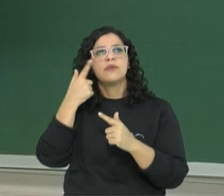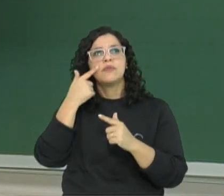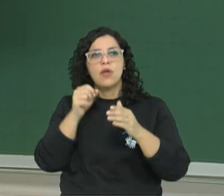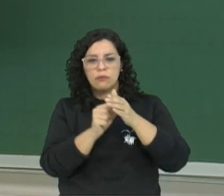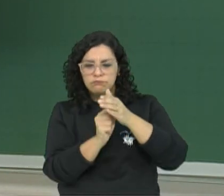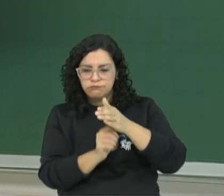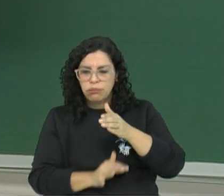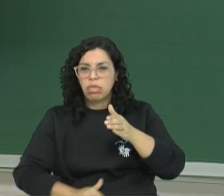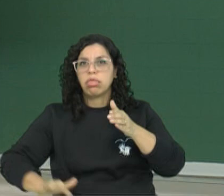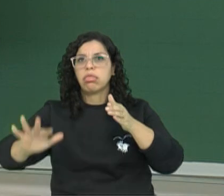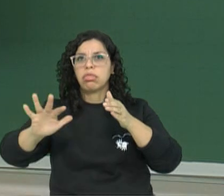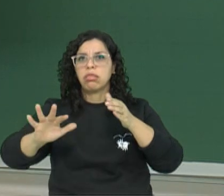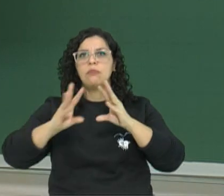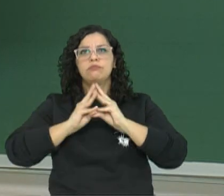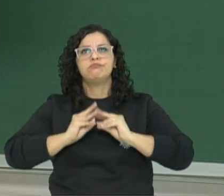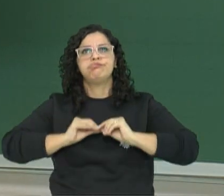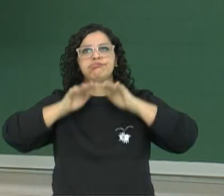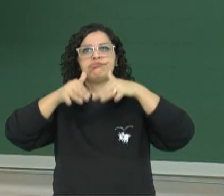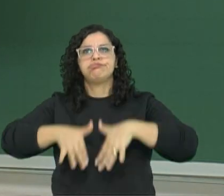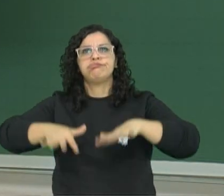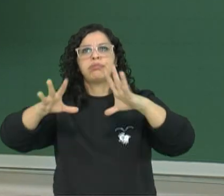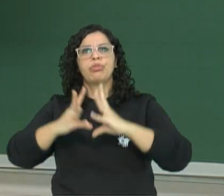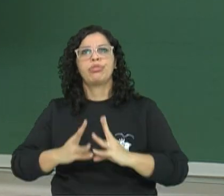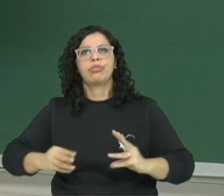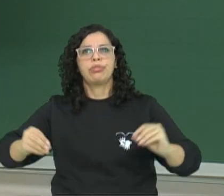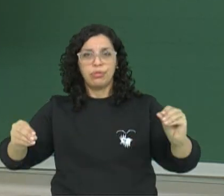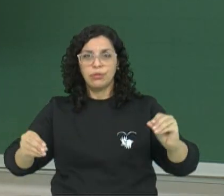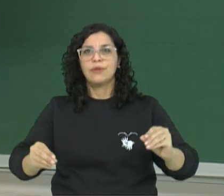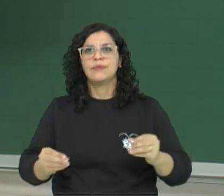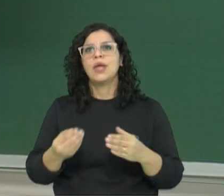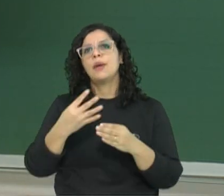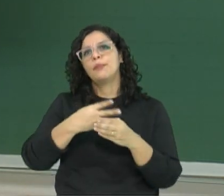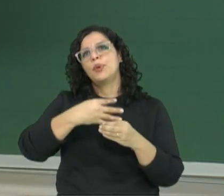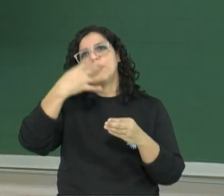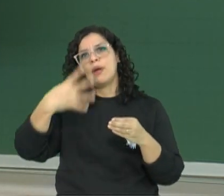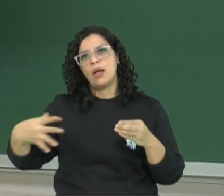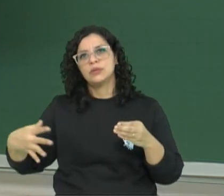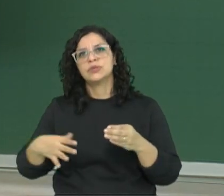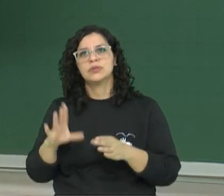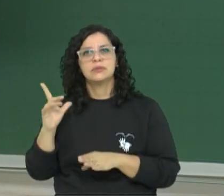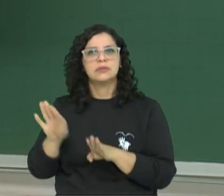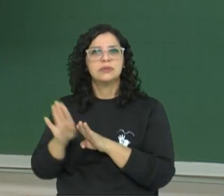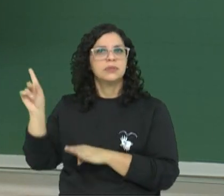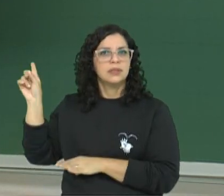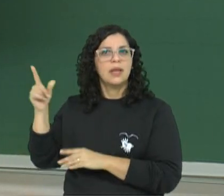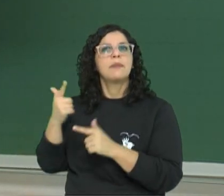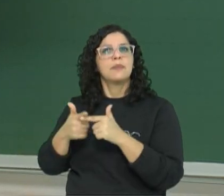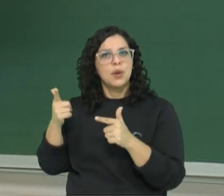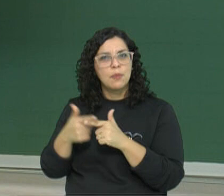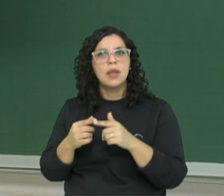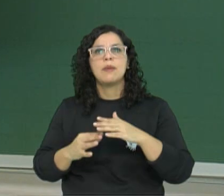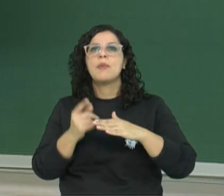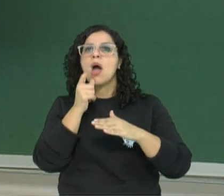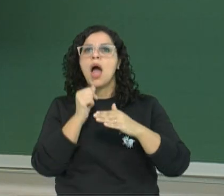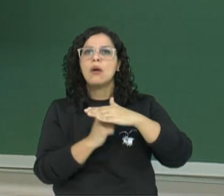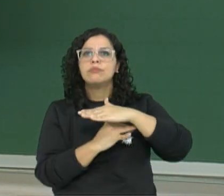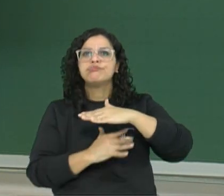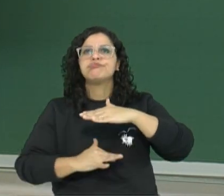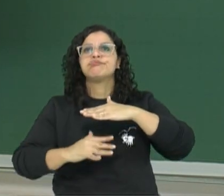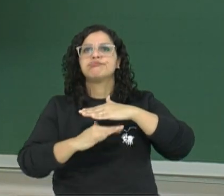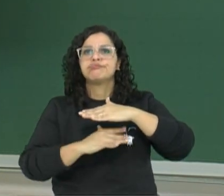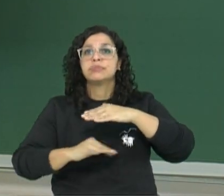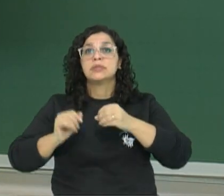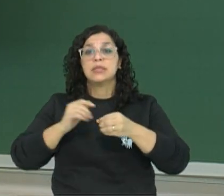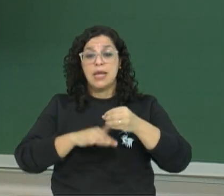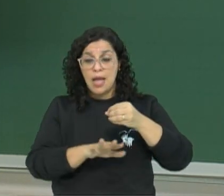Mas a barragem ela se rompeu depois de 3 dias após uma inspeção, mas foi percebido que existia problemas de infiltração, ou seja, se a